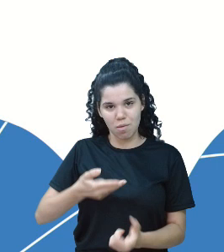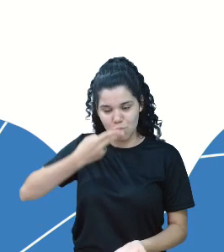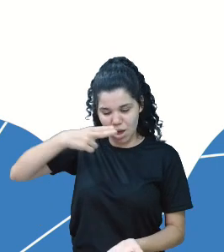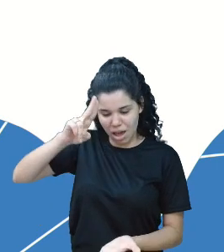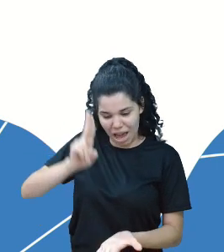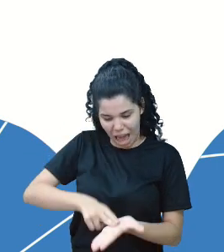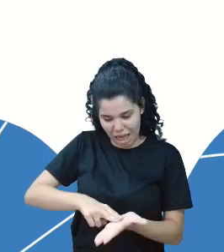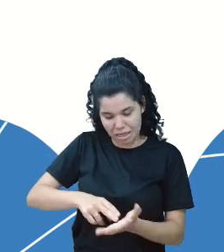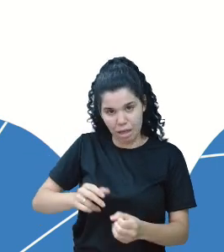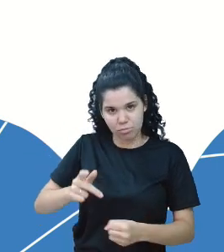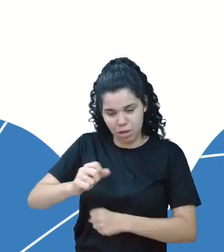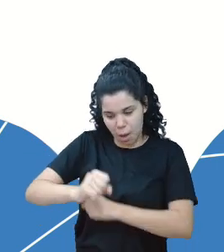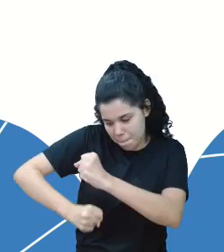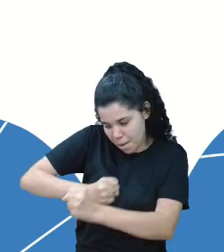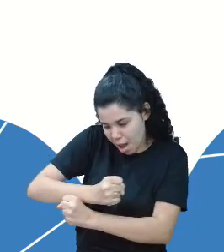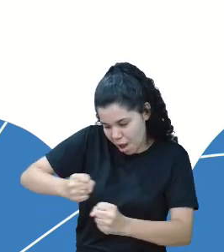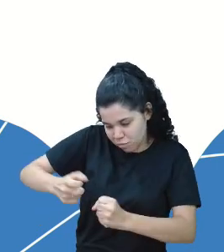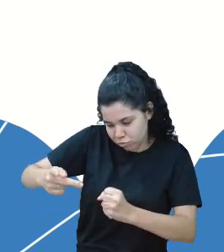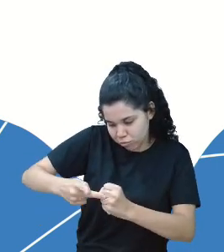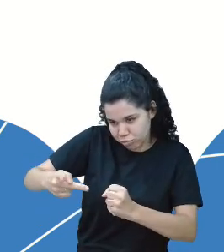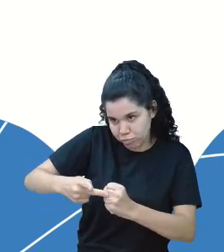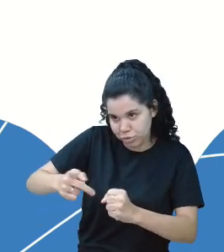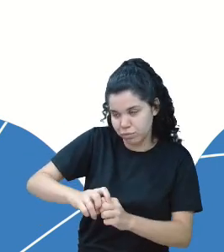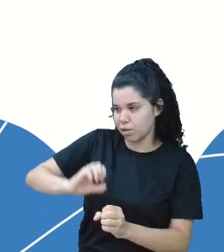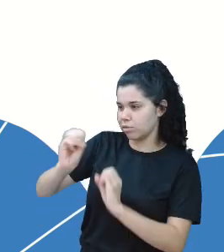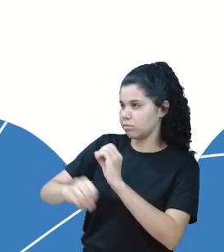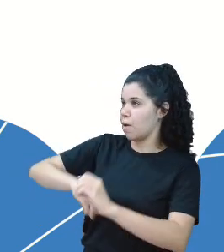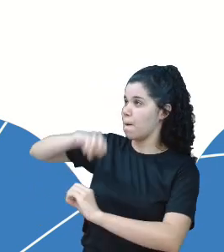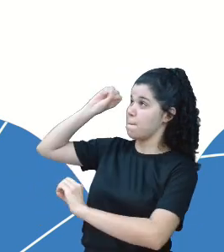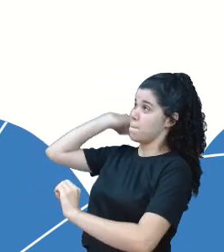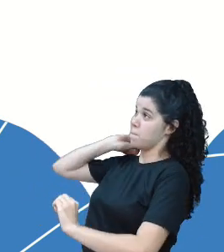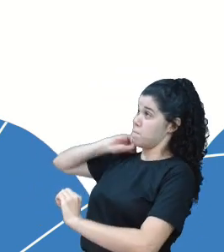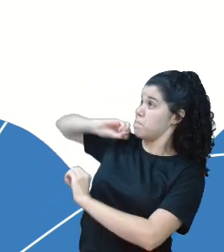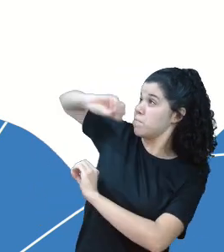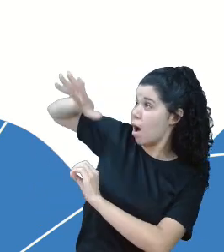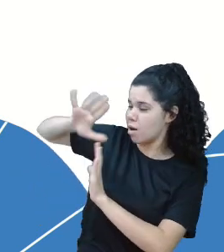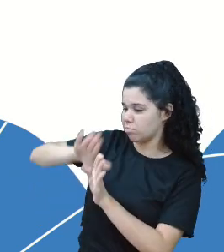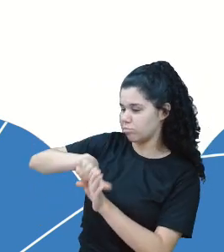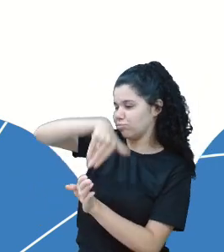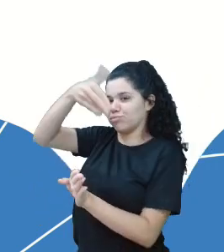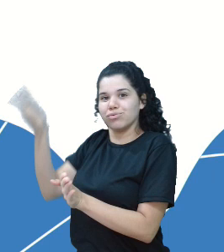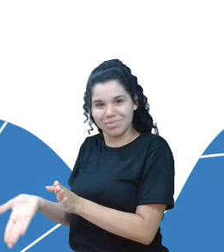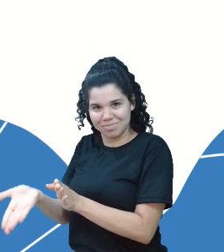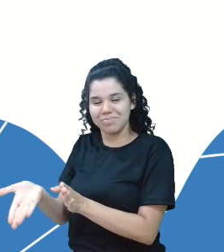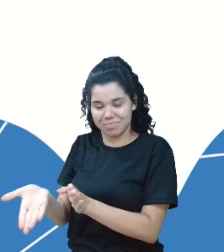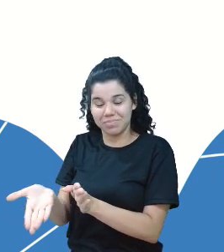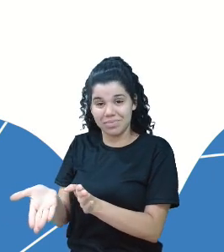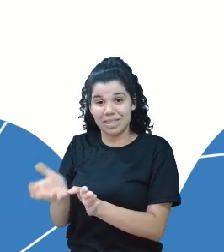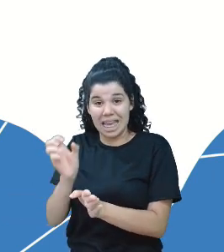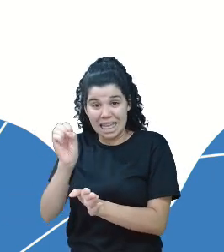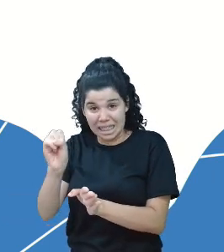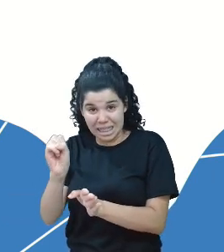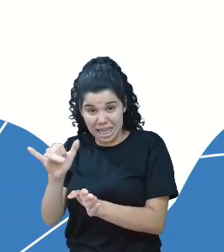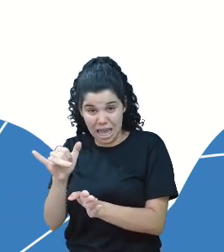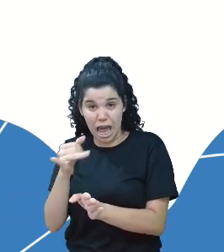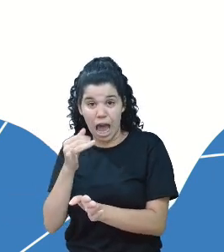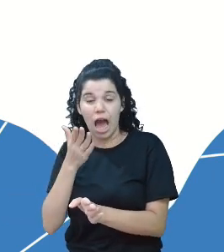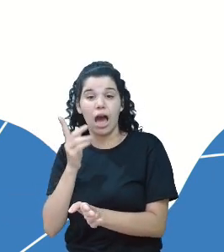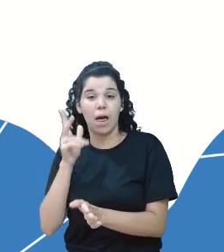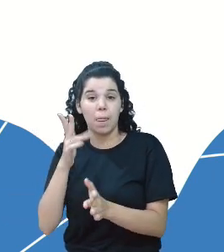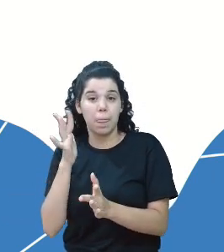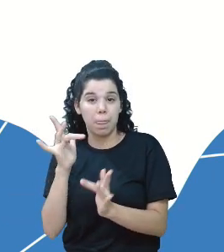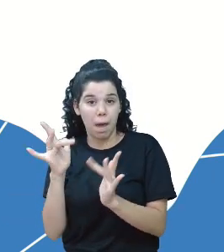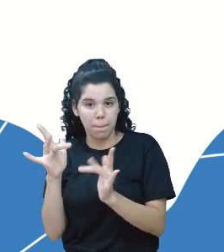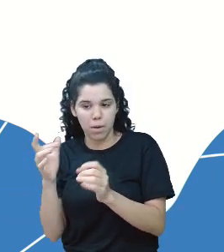por um cordão e pinchava a pedra no quintal da casa dela. Se a namorada respondesse